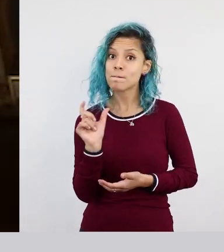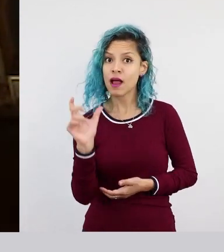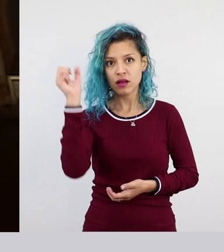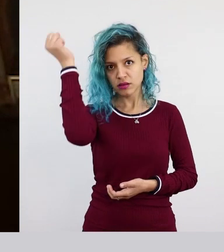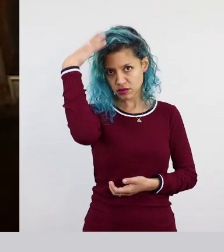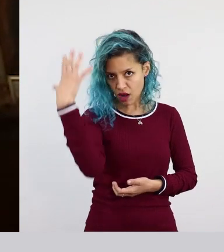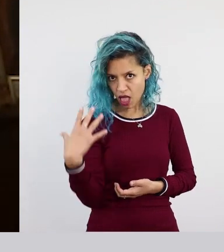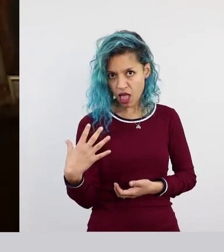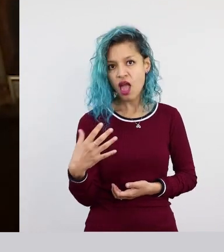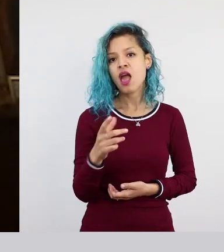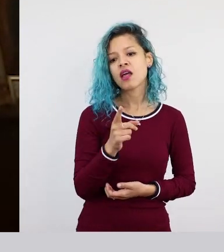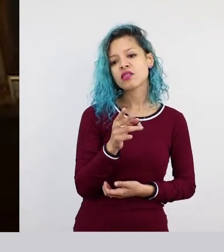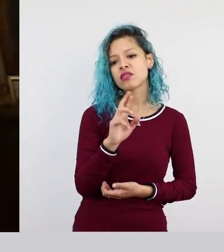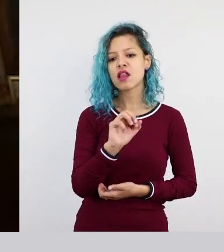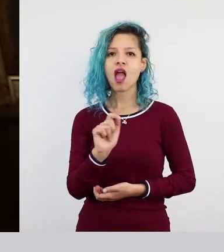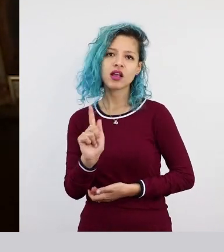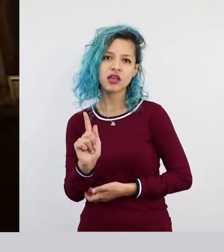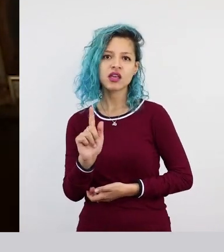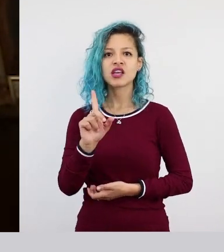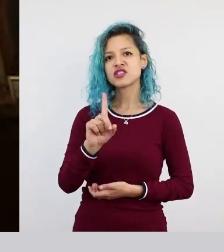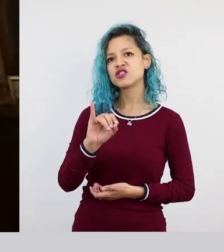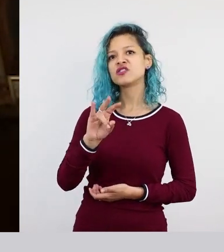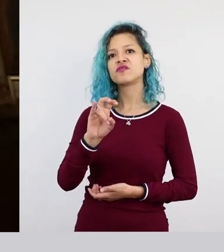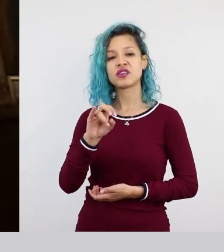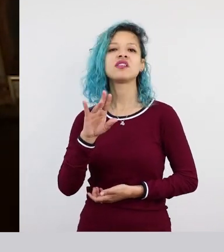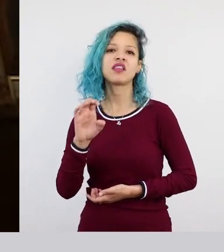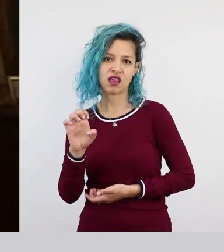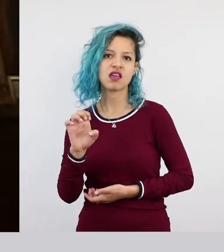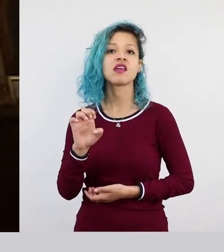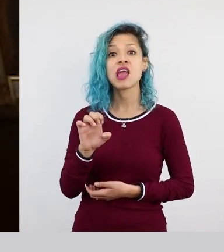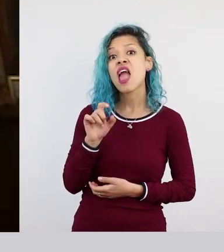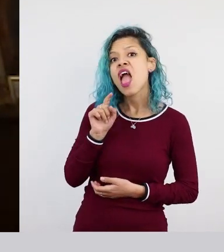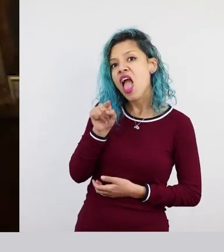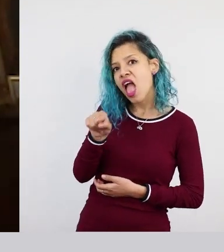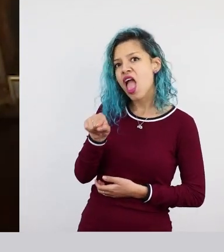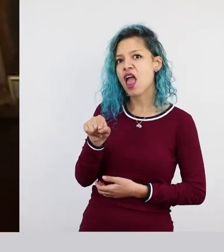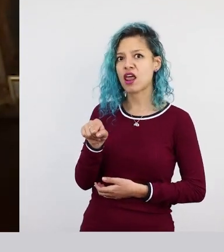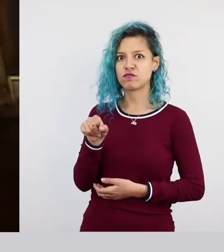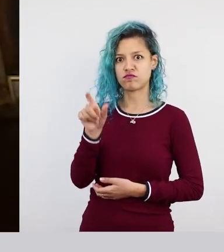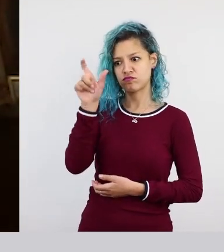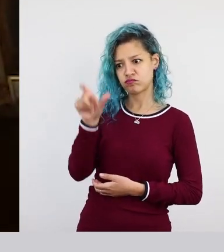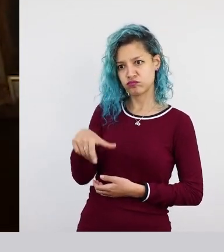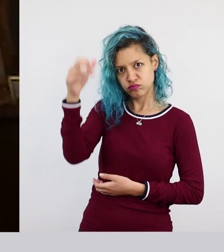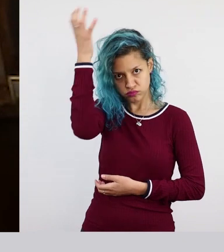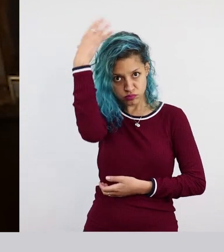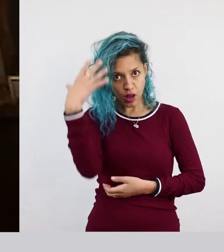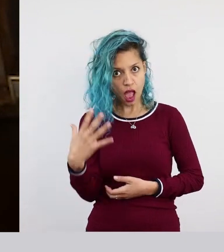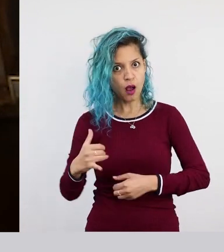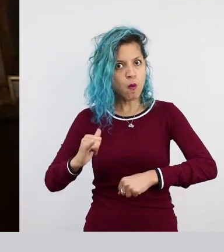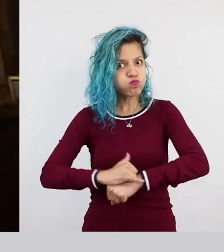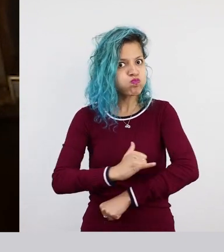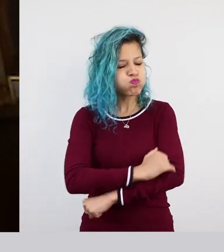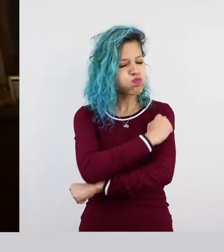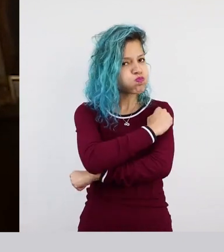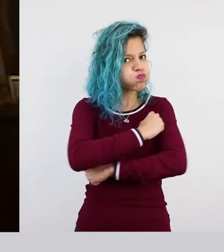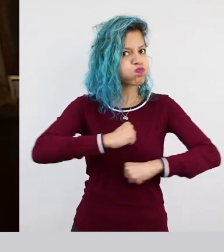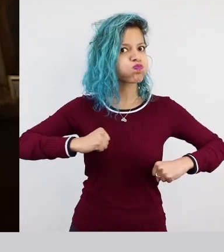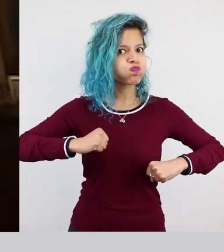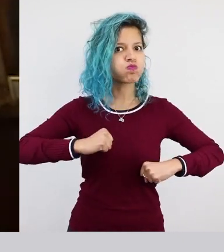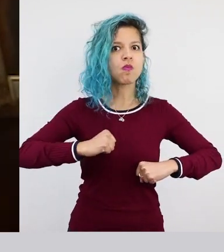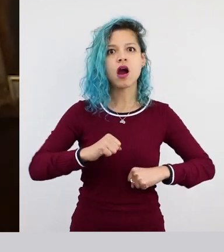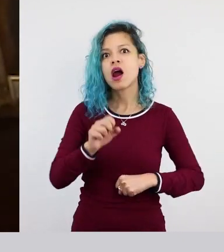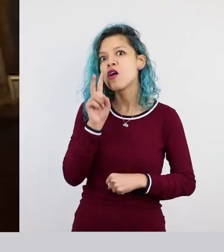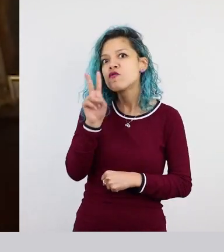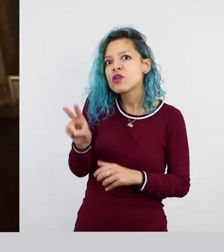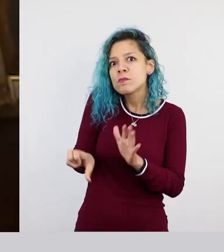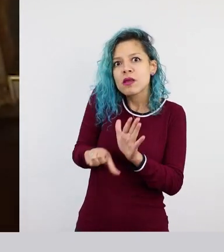queen, a drag Divine. E por coincidência, ela era uma drag muito gorda, e eu, quando vi a primeira